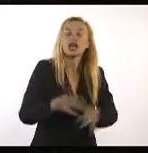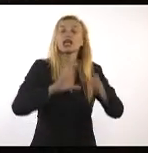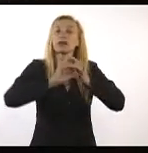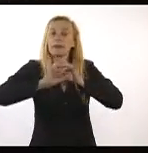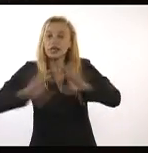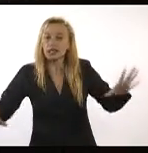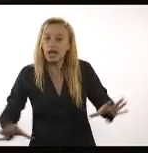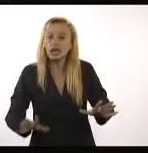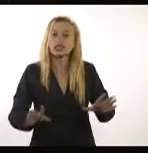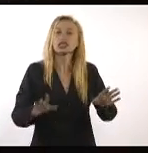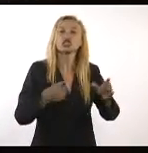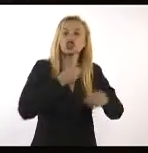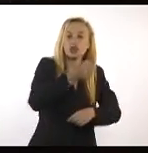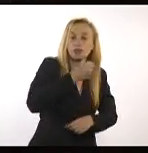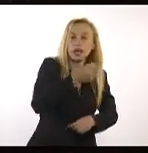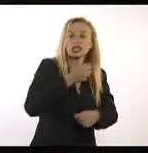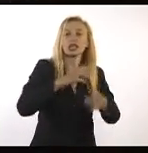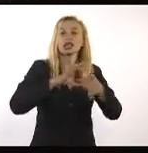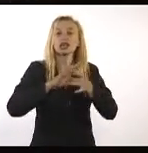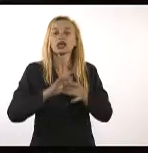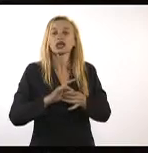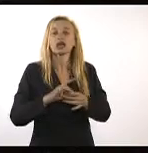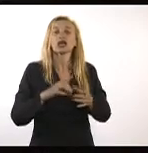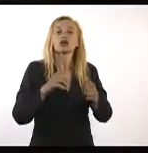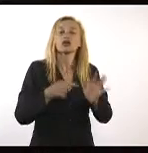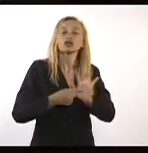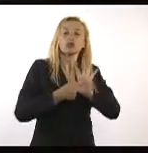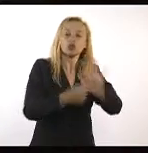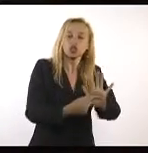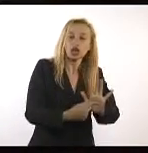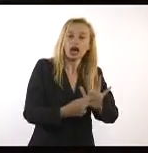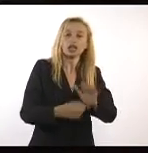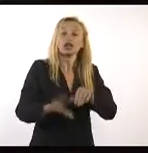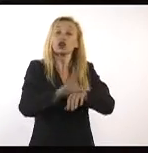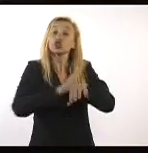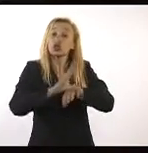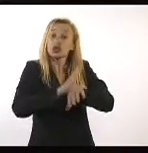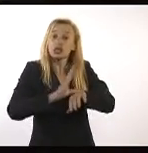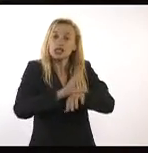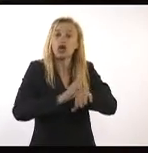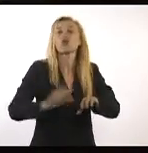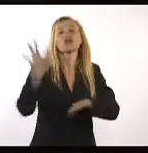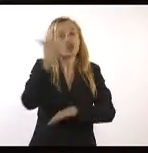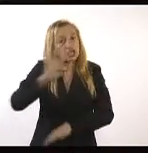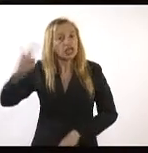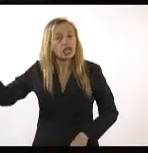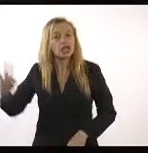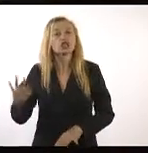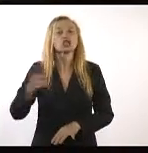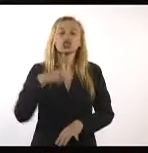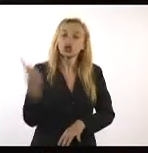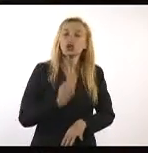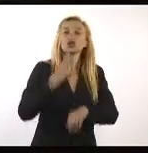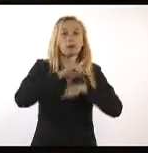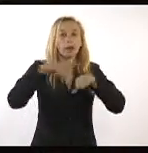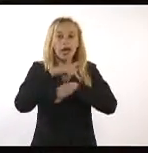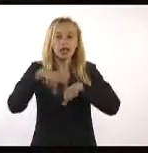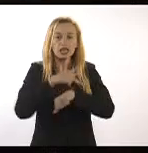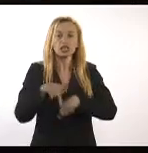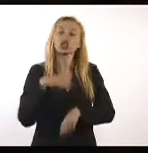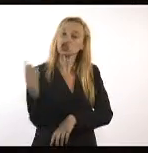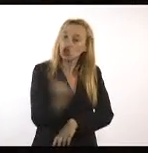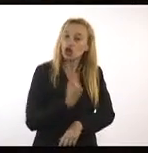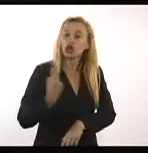a liberdade de imprensa conforme está amarrado na constituição federal de nosso país